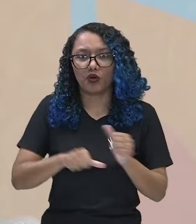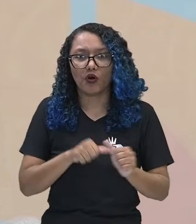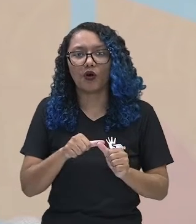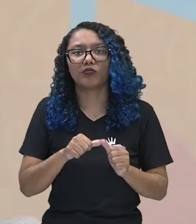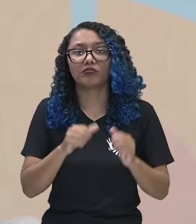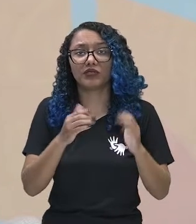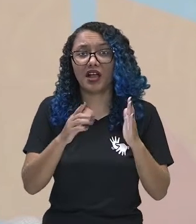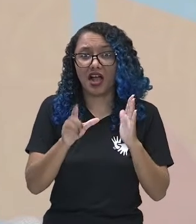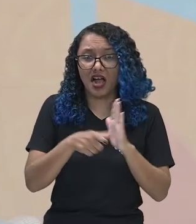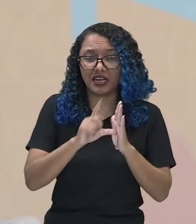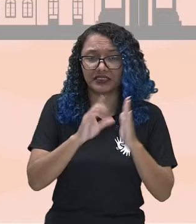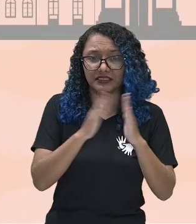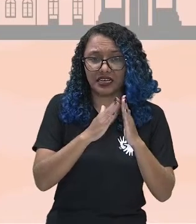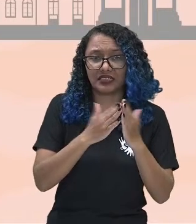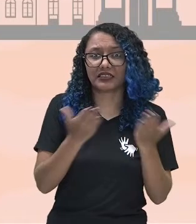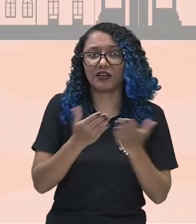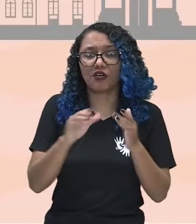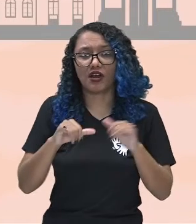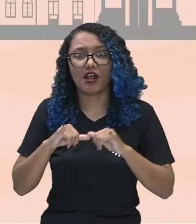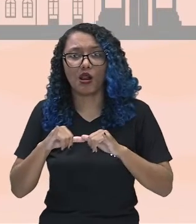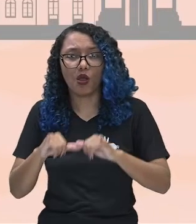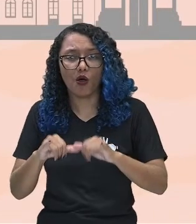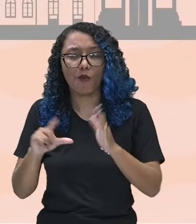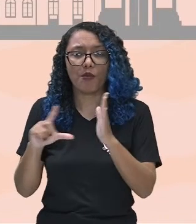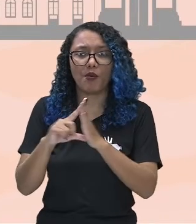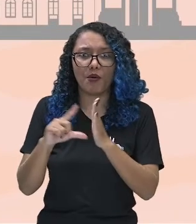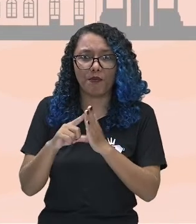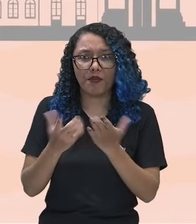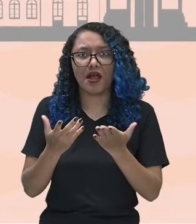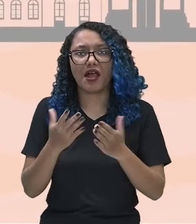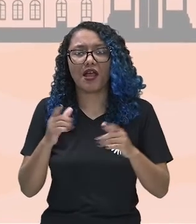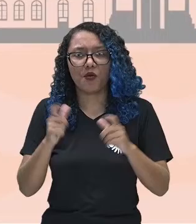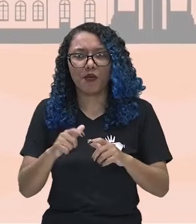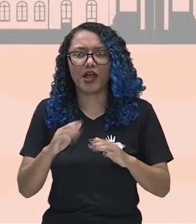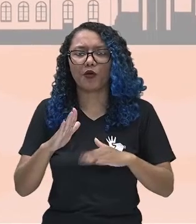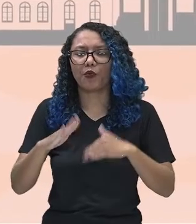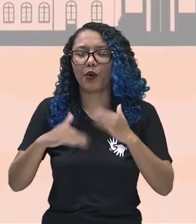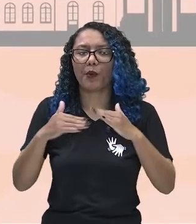não é? O bairro foi ficando bem mais, como eu posso dizer, urbanizado.